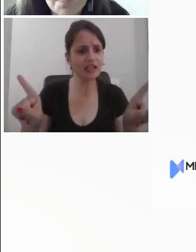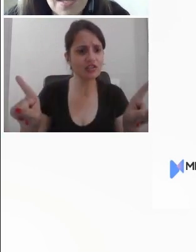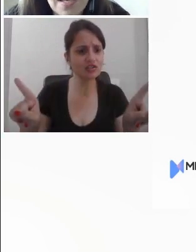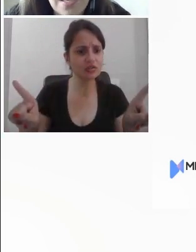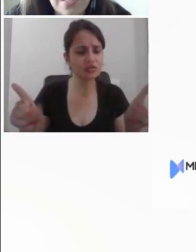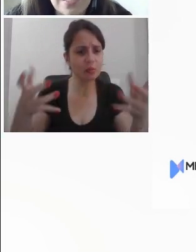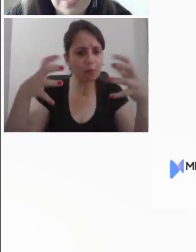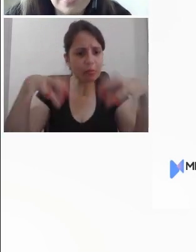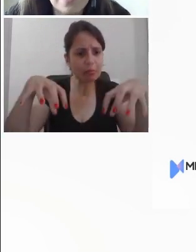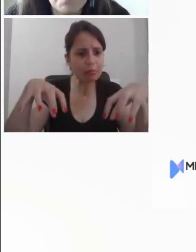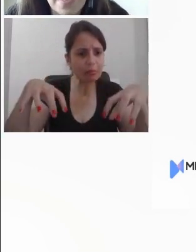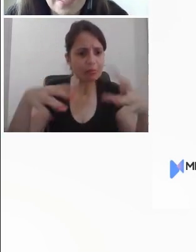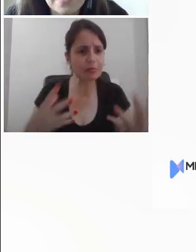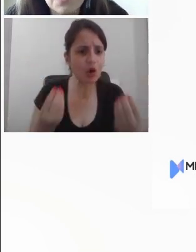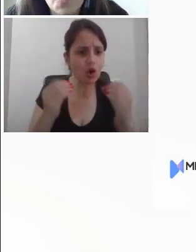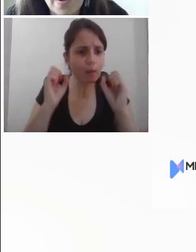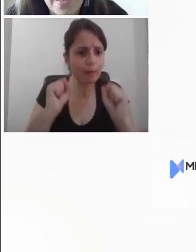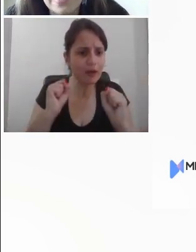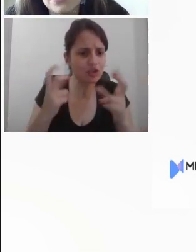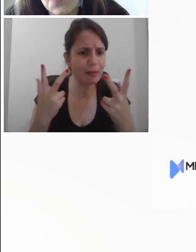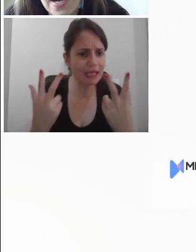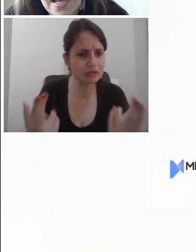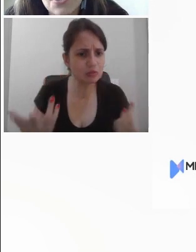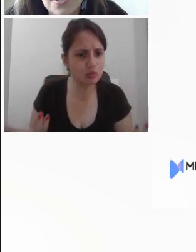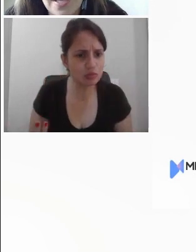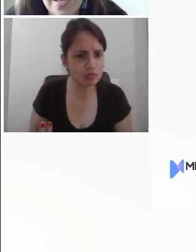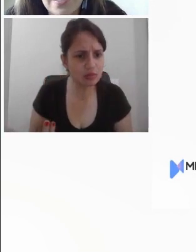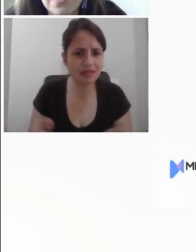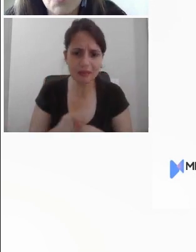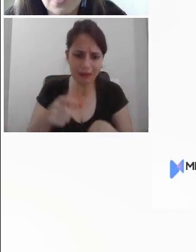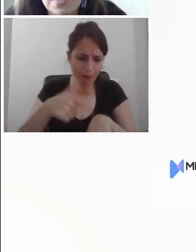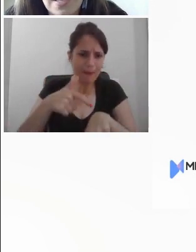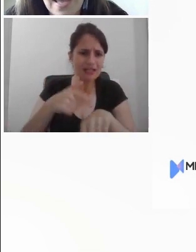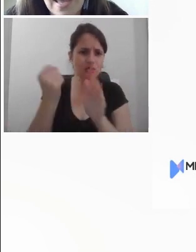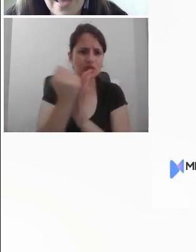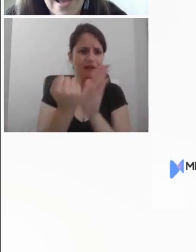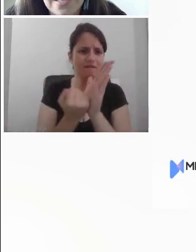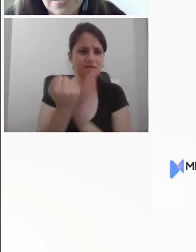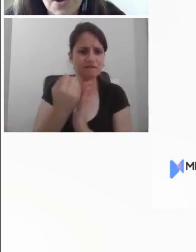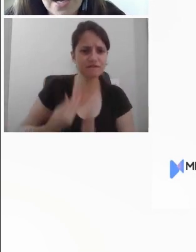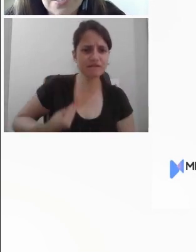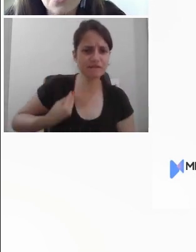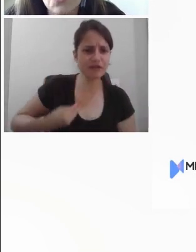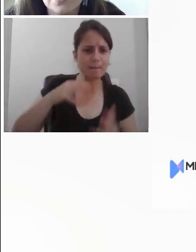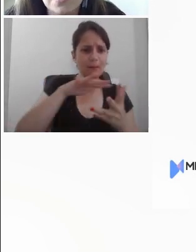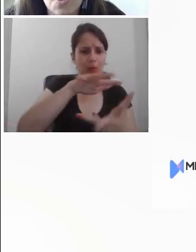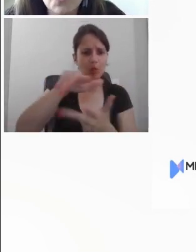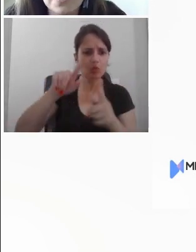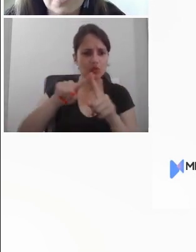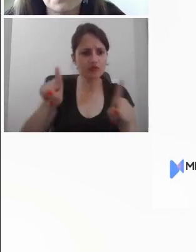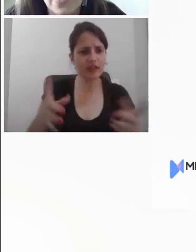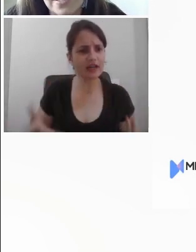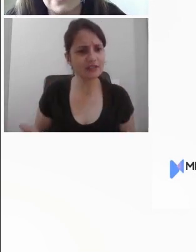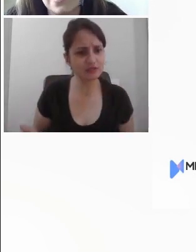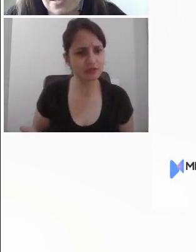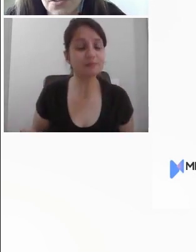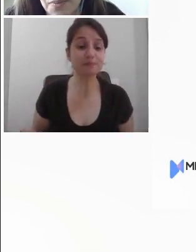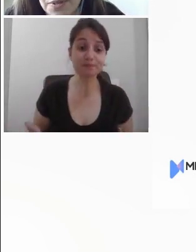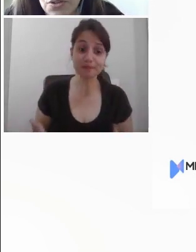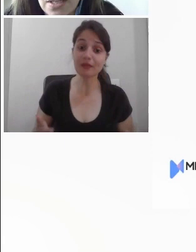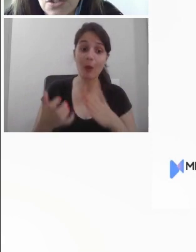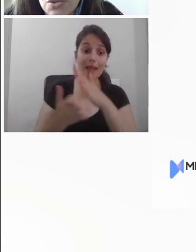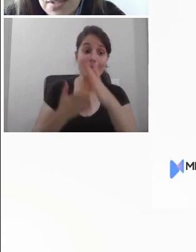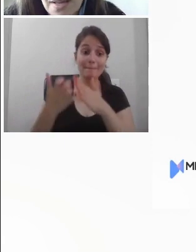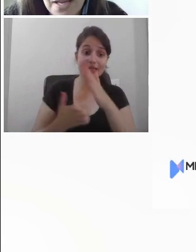cliente e também numa era diferente né então Eh as organiz ações estão buscando essas